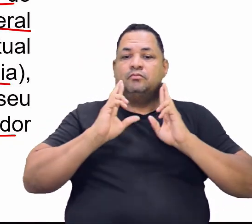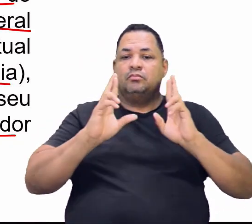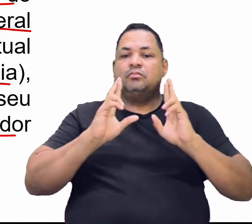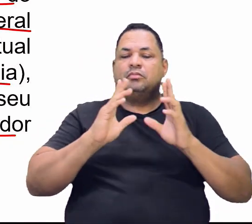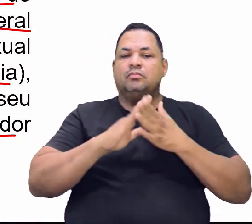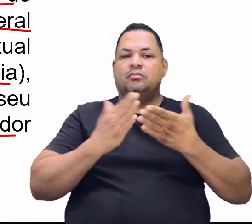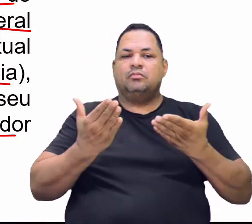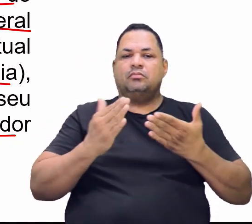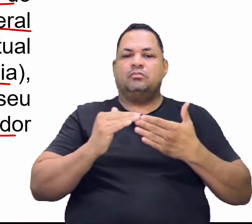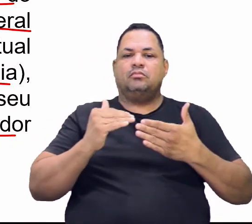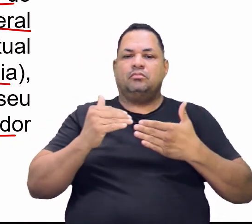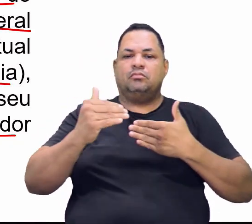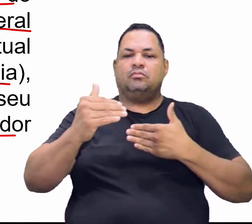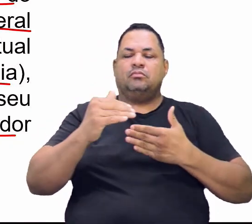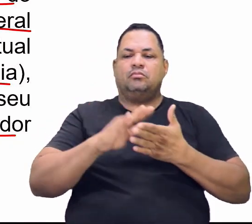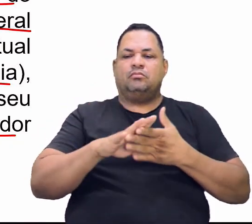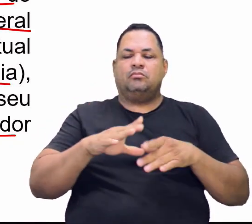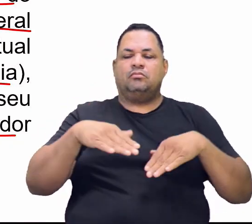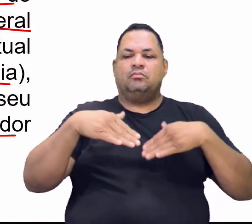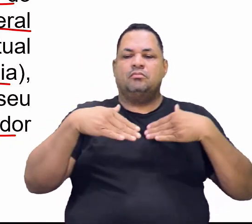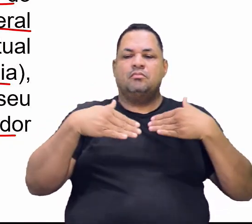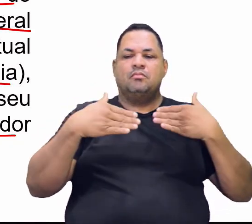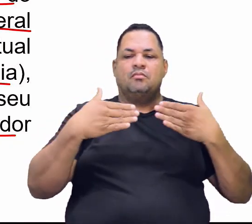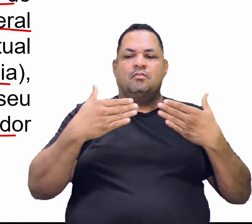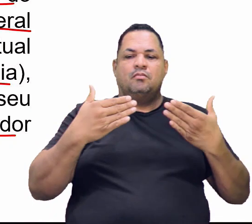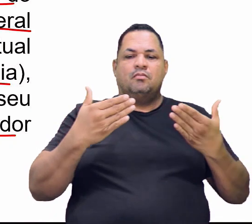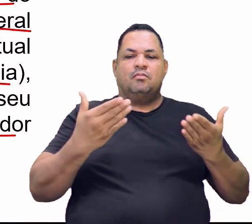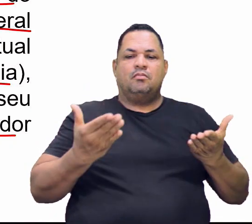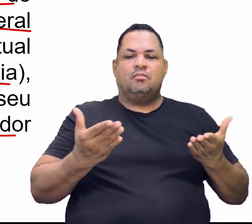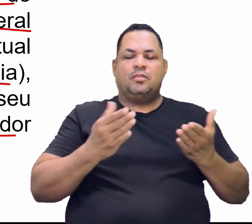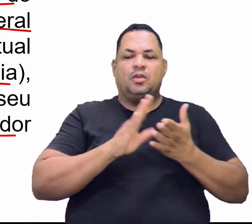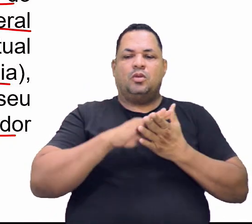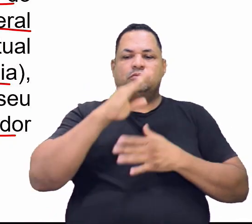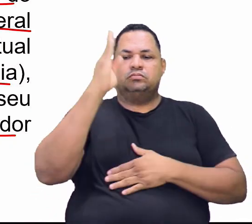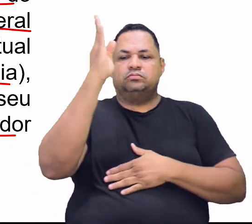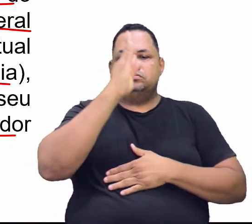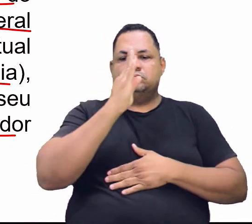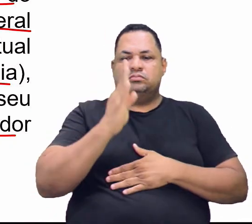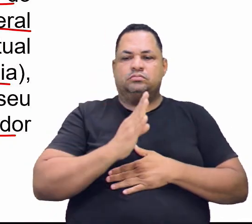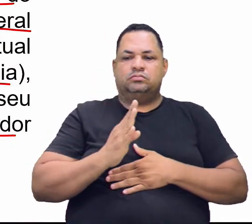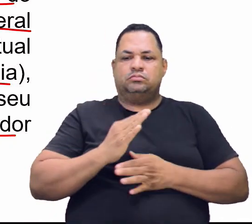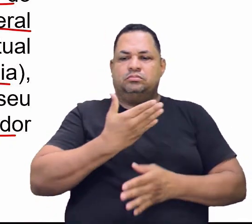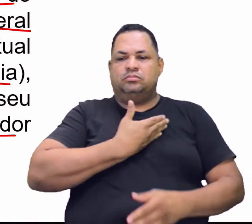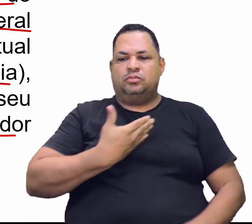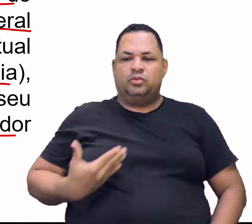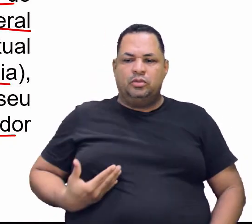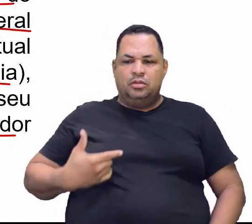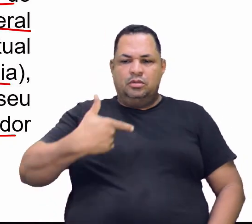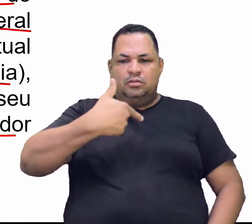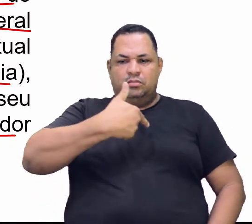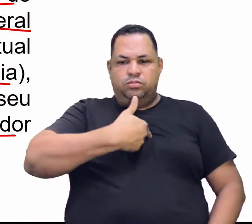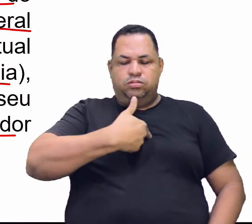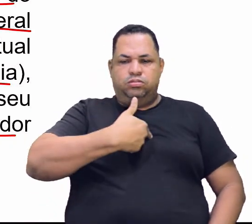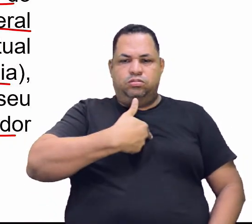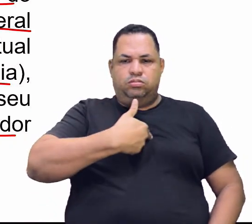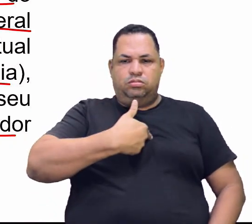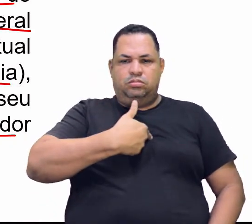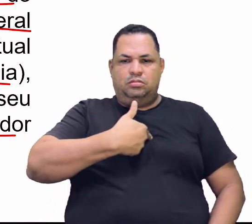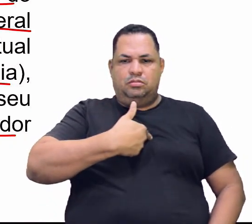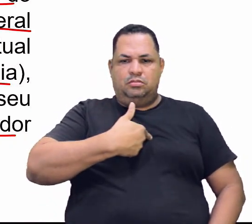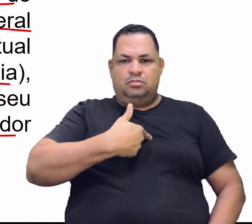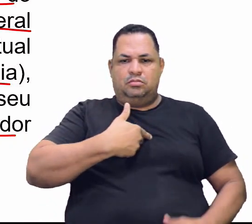desse empreendimento, inclusive quando o Brasil, o governo de Getúlio Vargas,